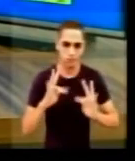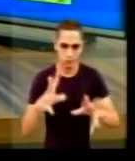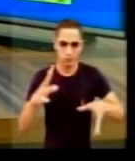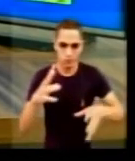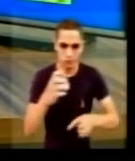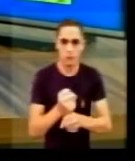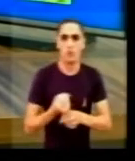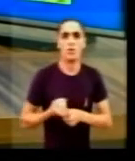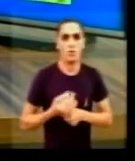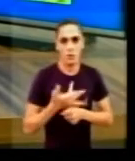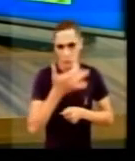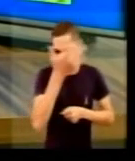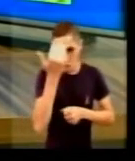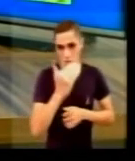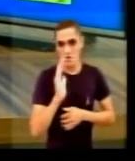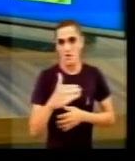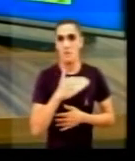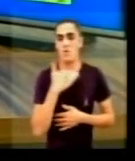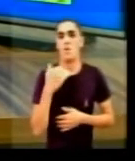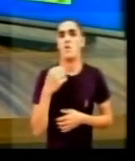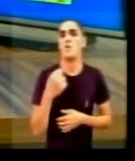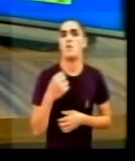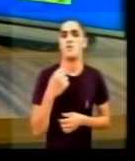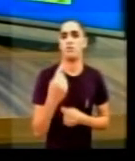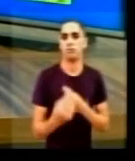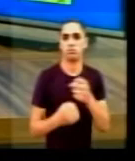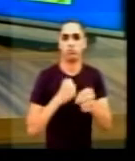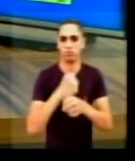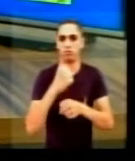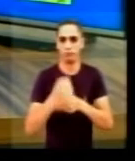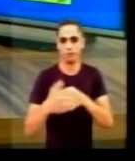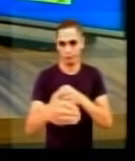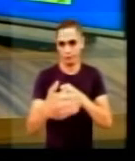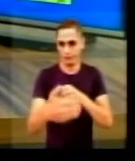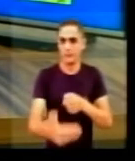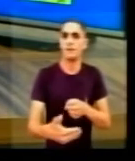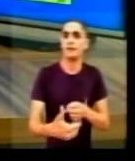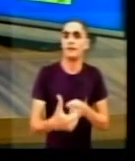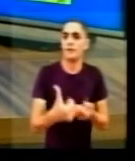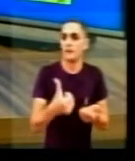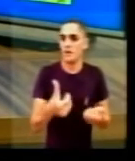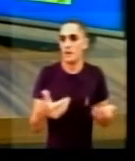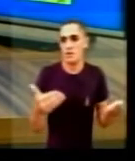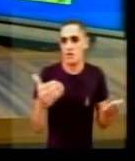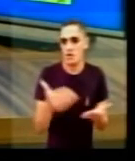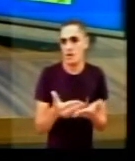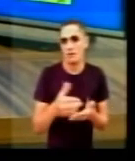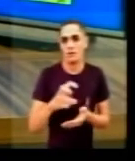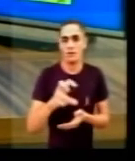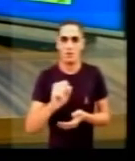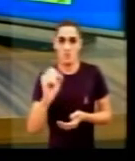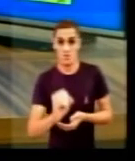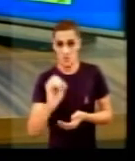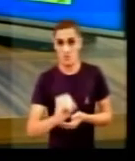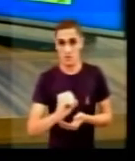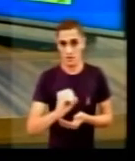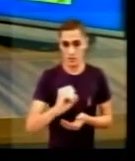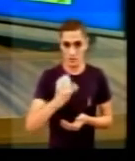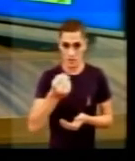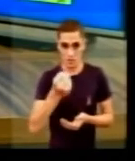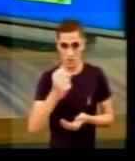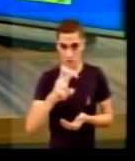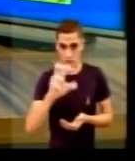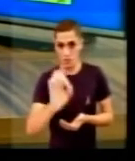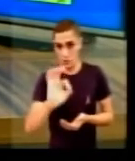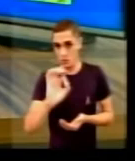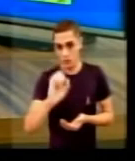atingir 61% e hoje estamos com 26%. Qual é a causa desse aumento